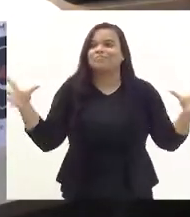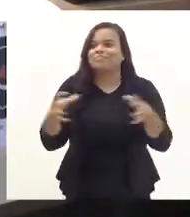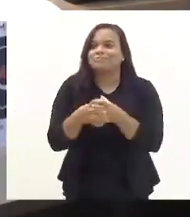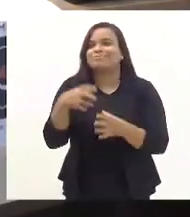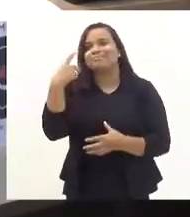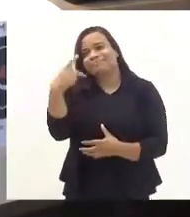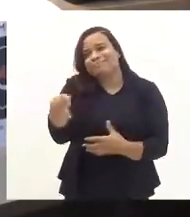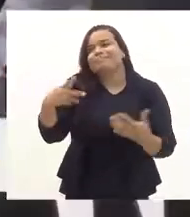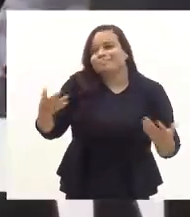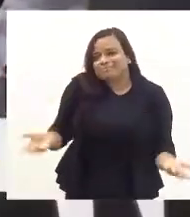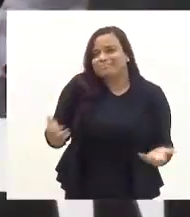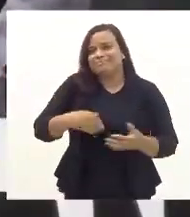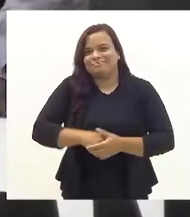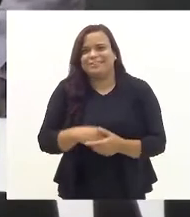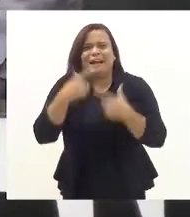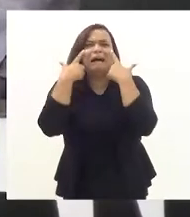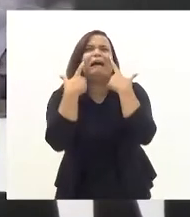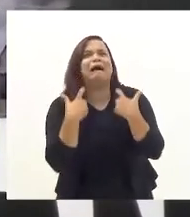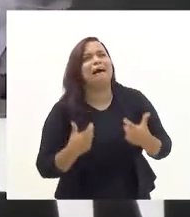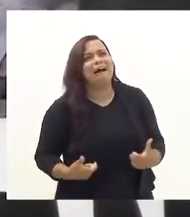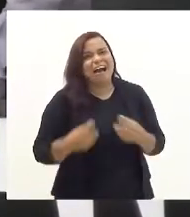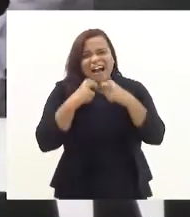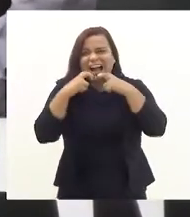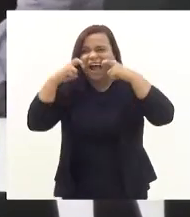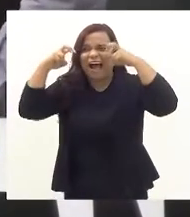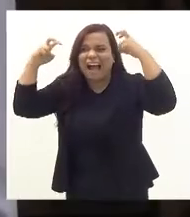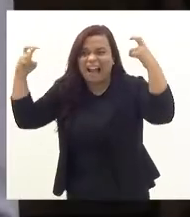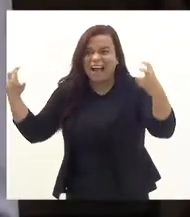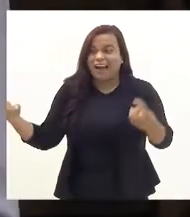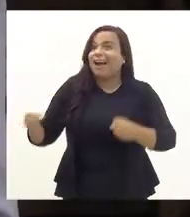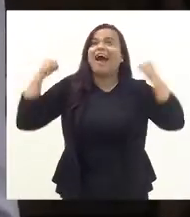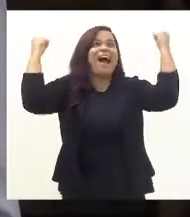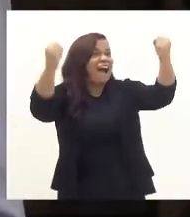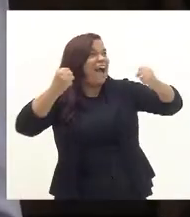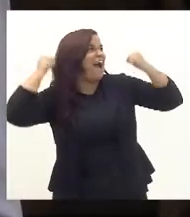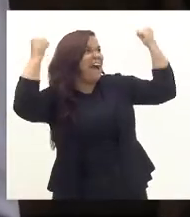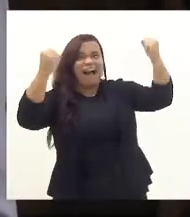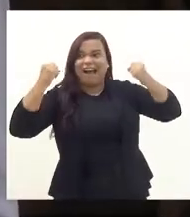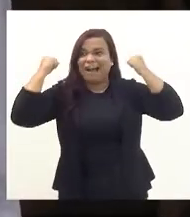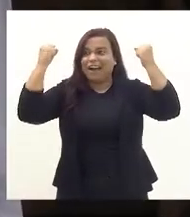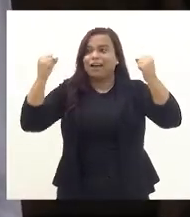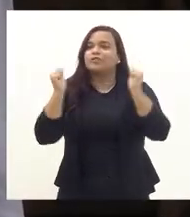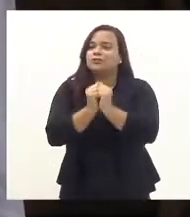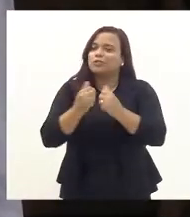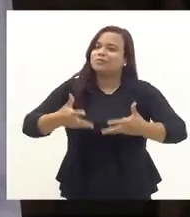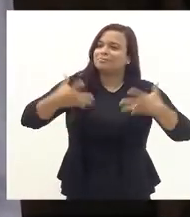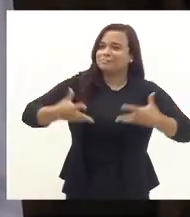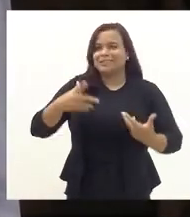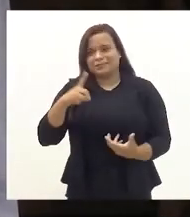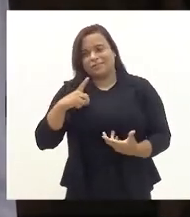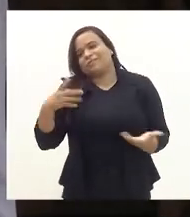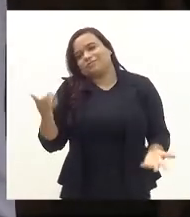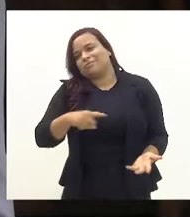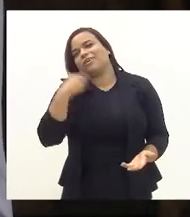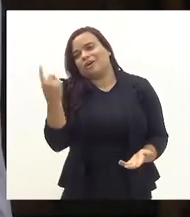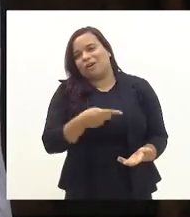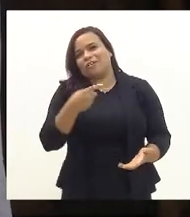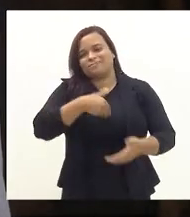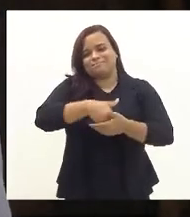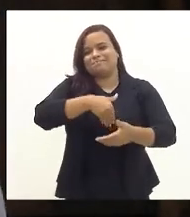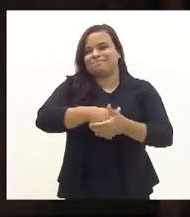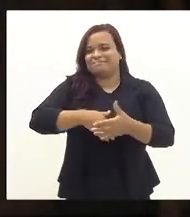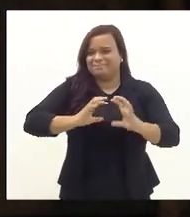pelo seu craque, chorar, gritar, vibrar com essa alegria que os nossos grandes jogadores